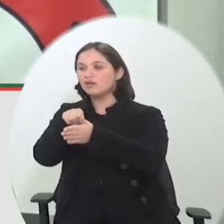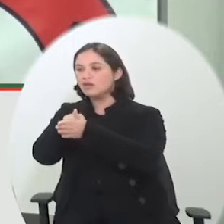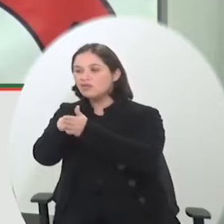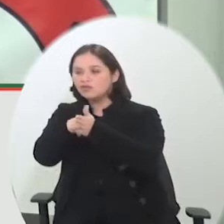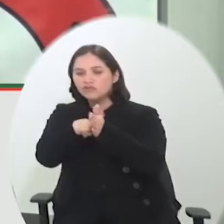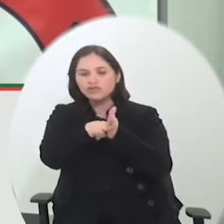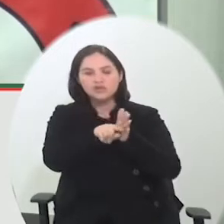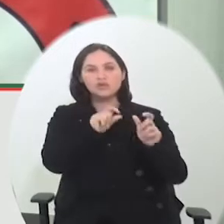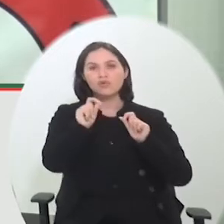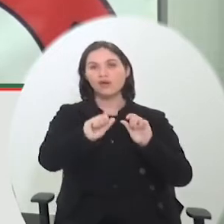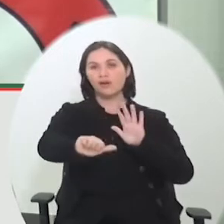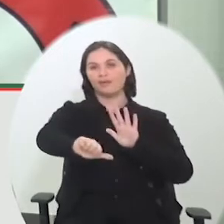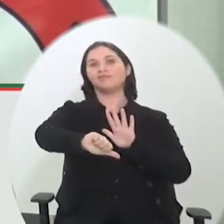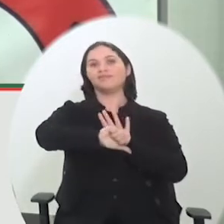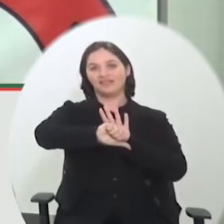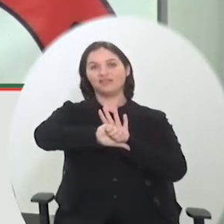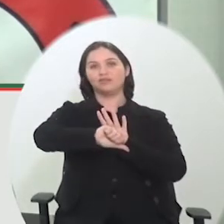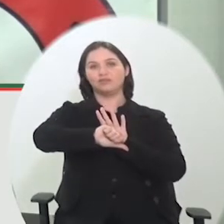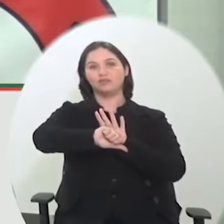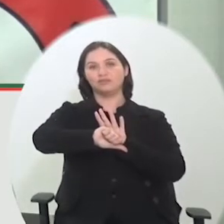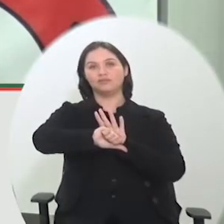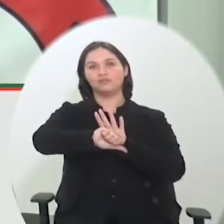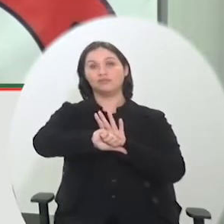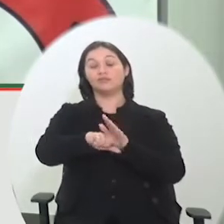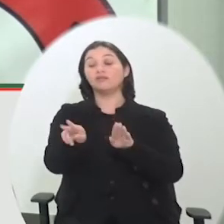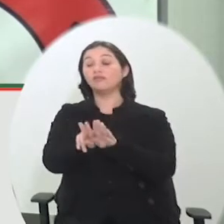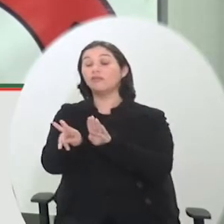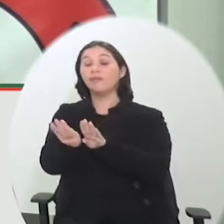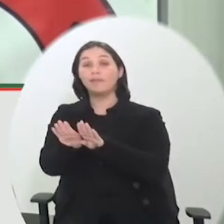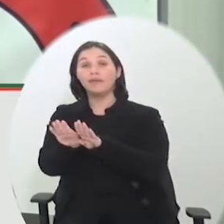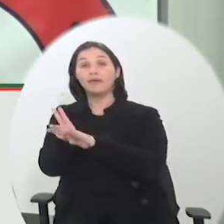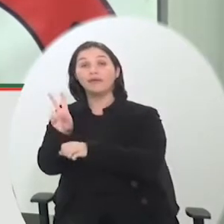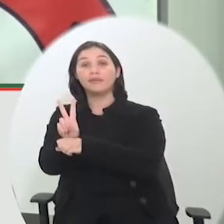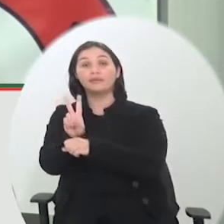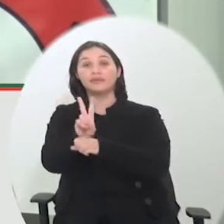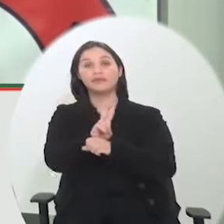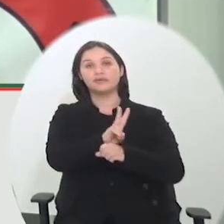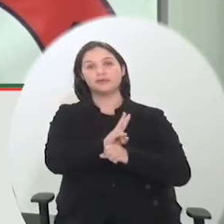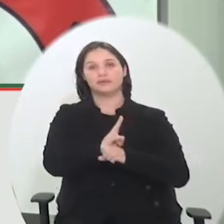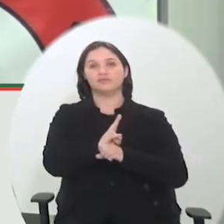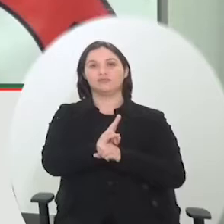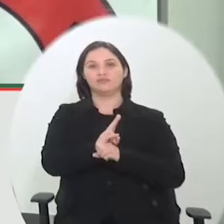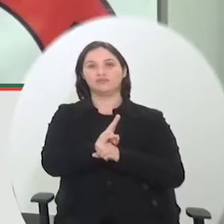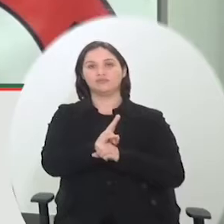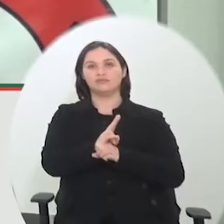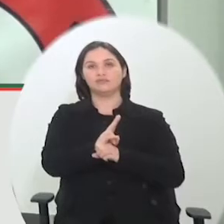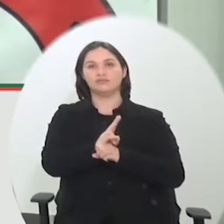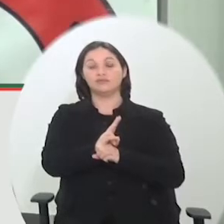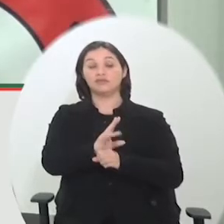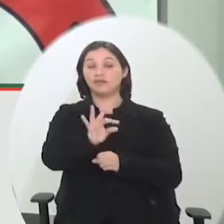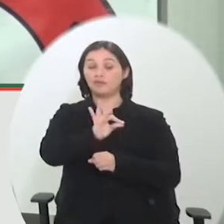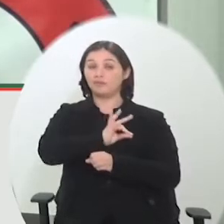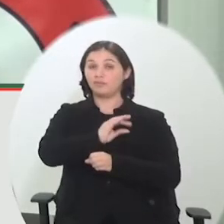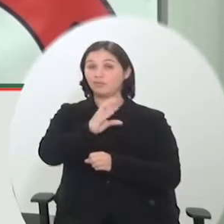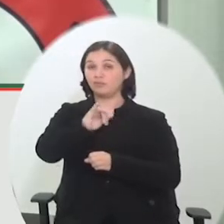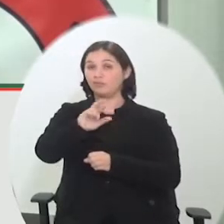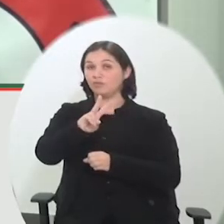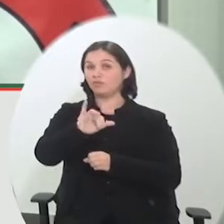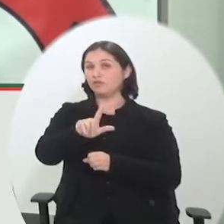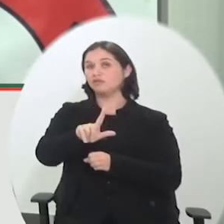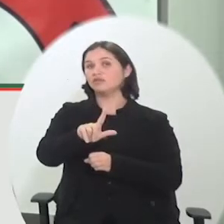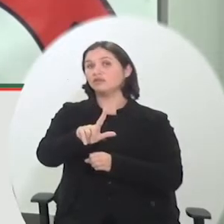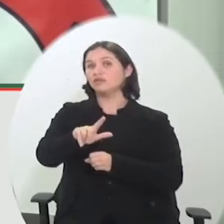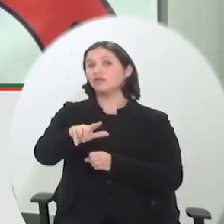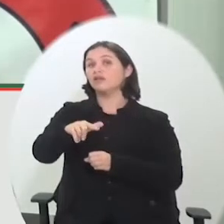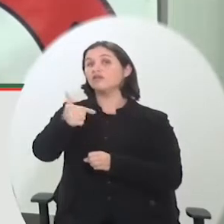serviços administrativos de fiscalização e controle. E foi isso que a Polícia Civil fez ao longo desses 207